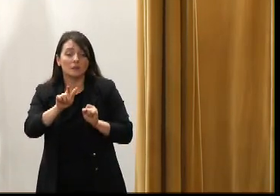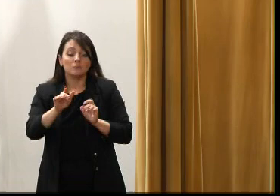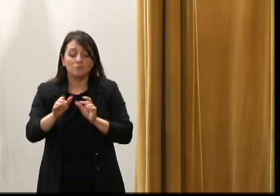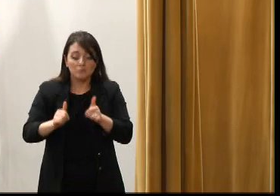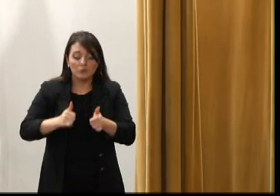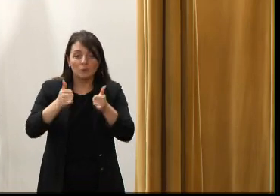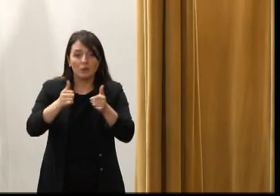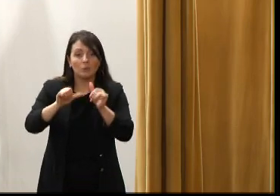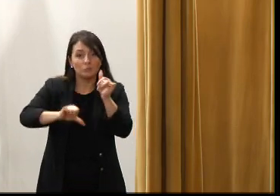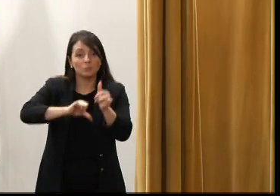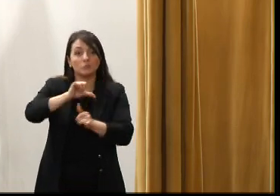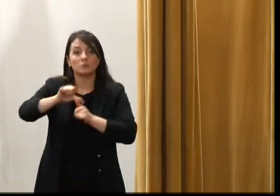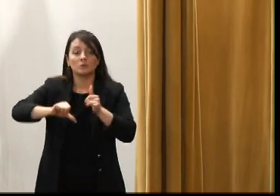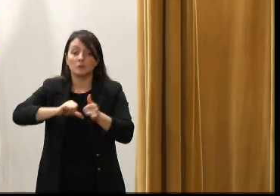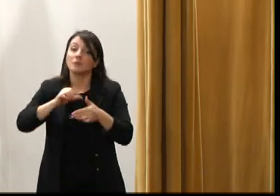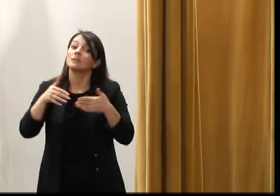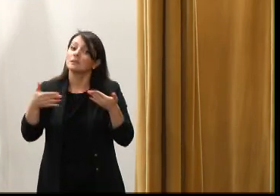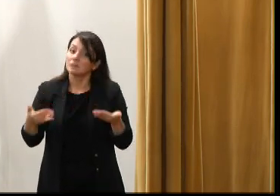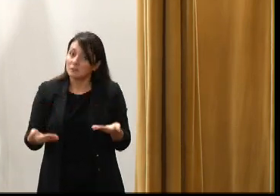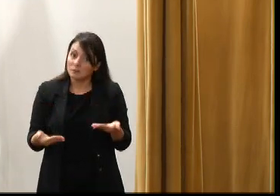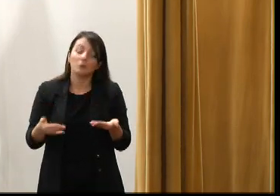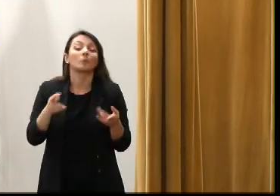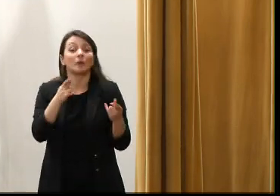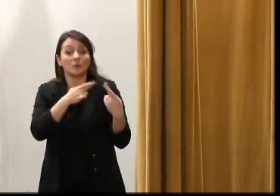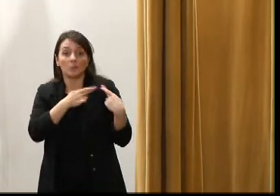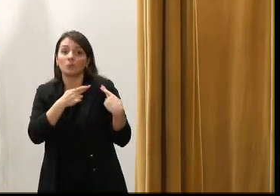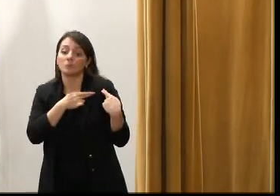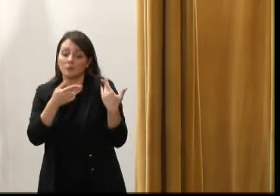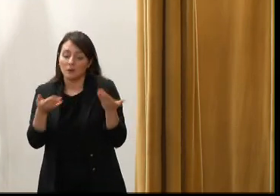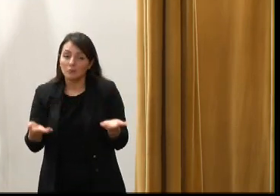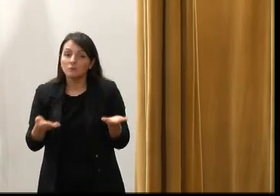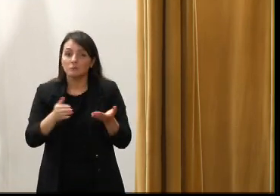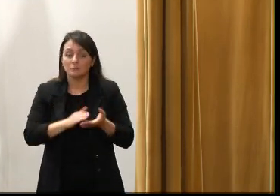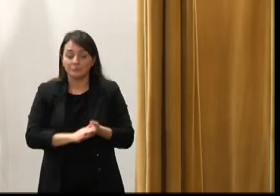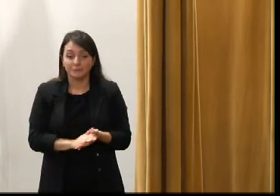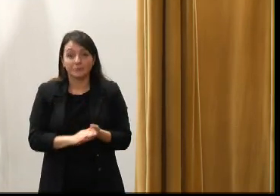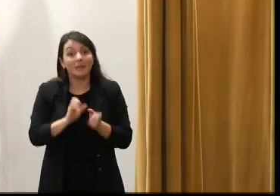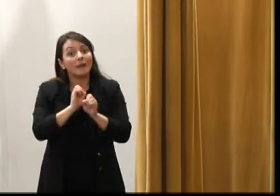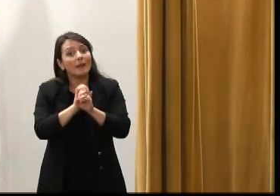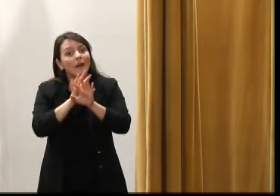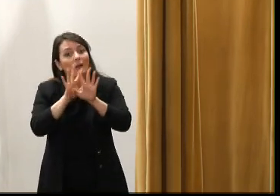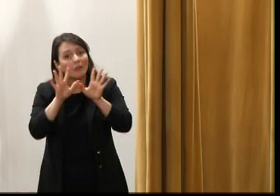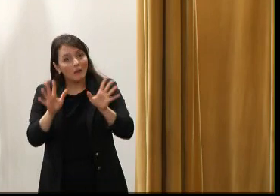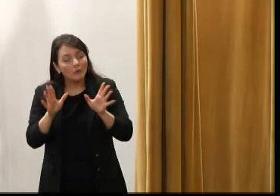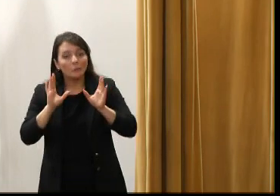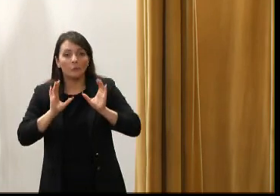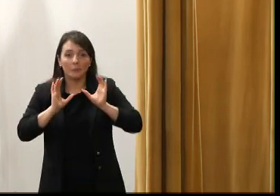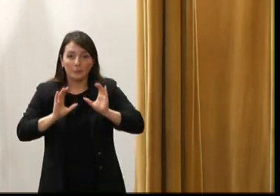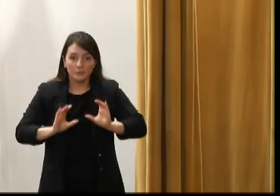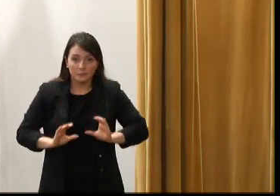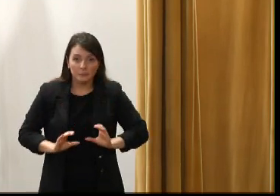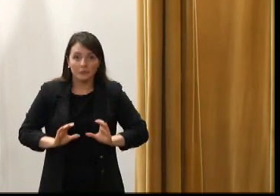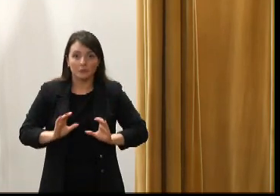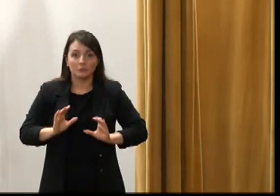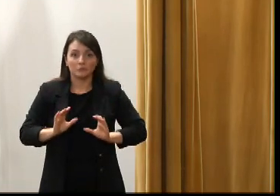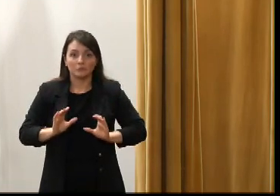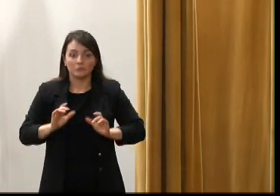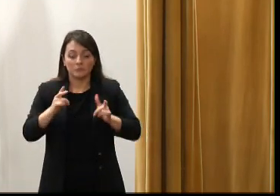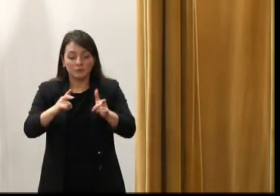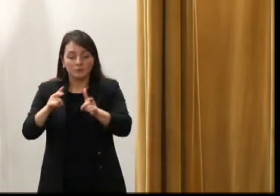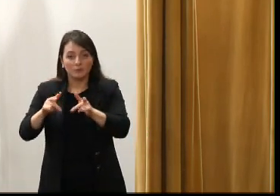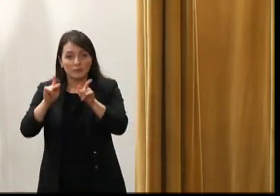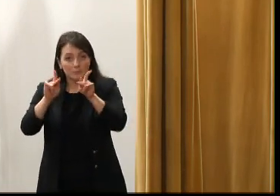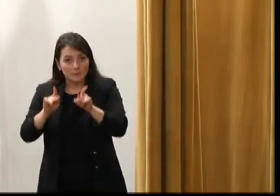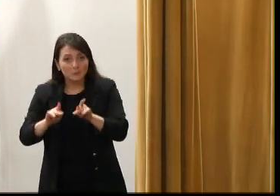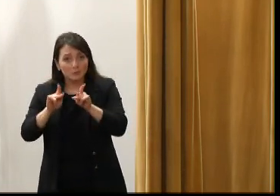medidas, ela vem sendo responsabilizada. Claro que o comportamento das vítimas